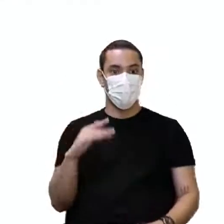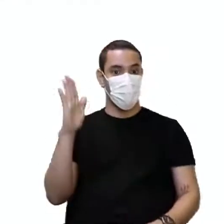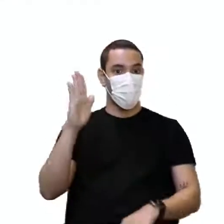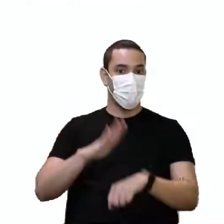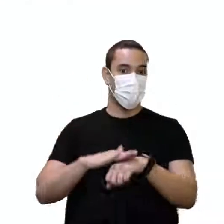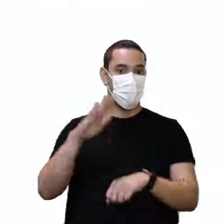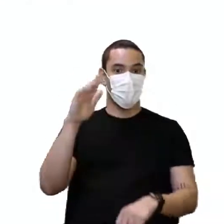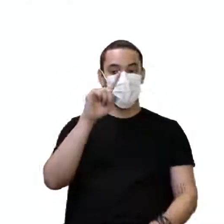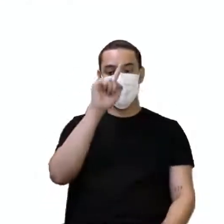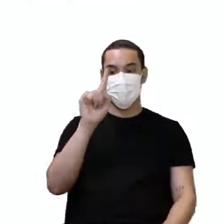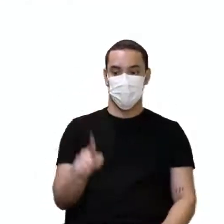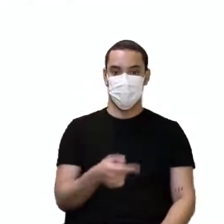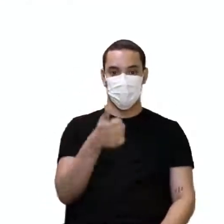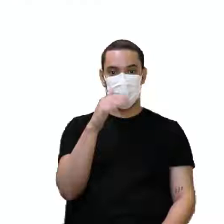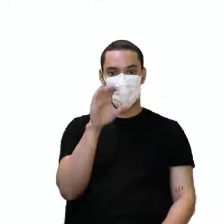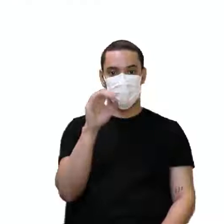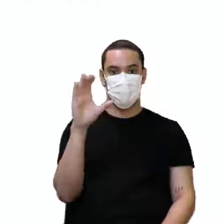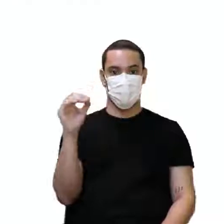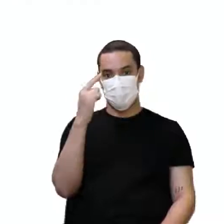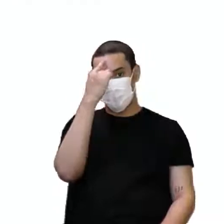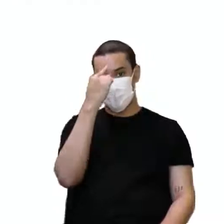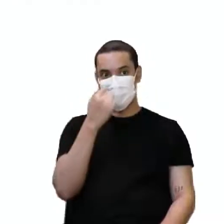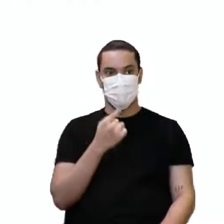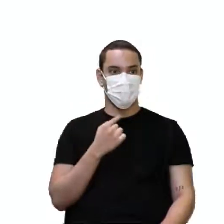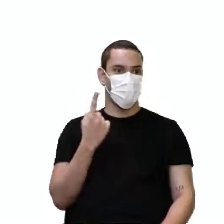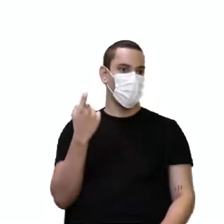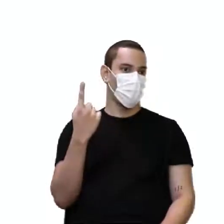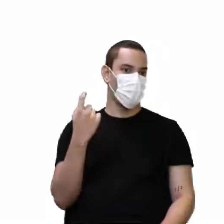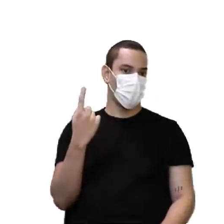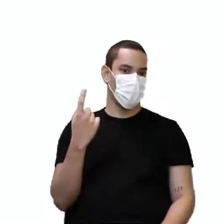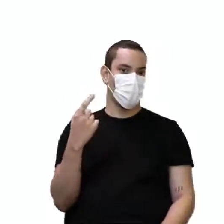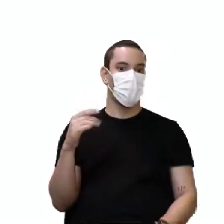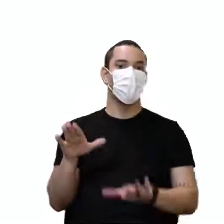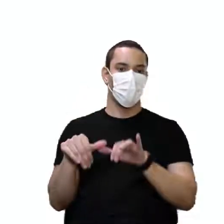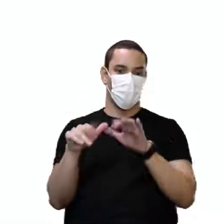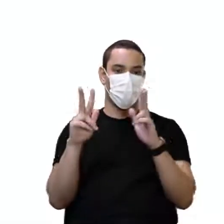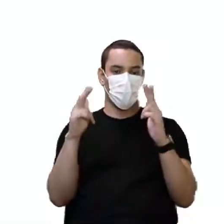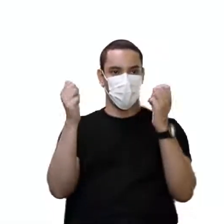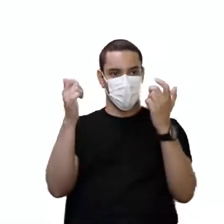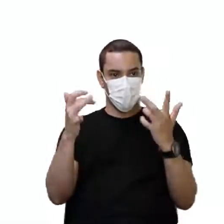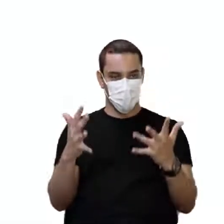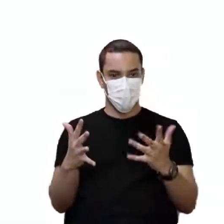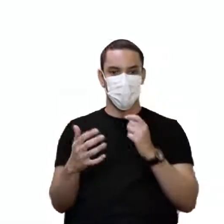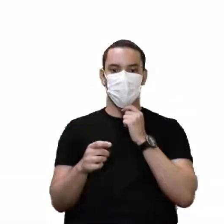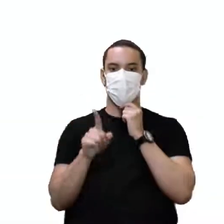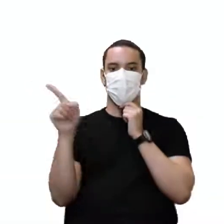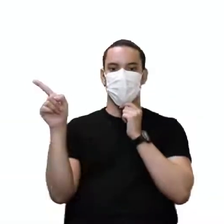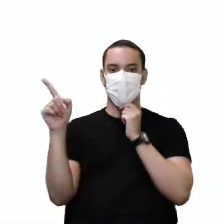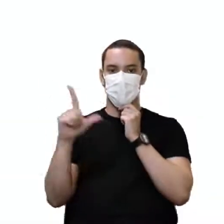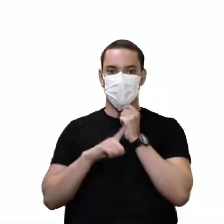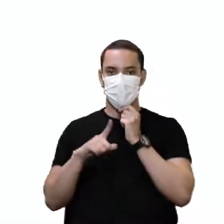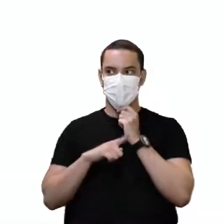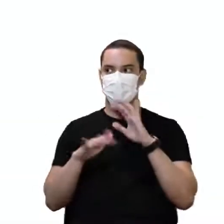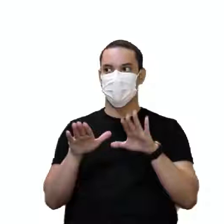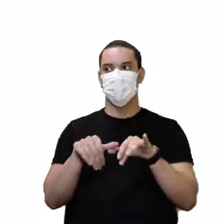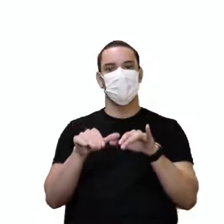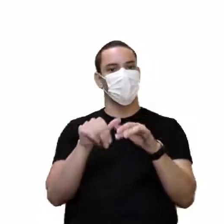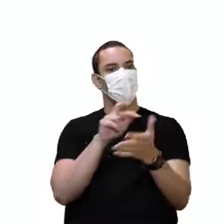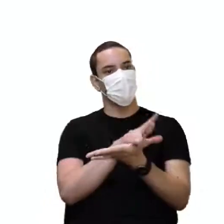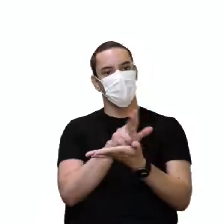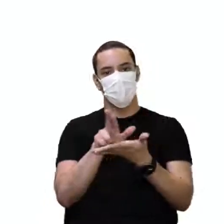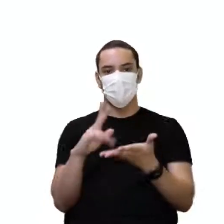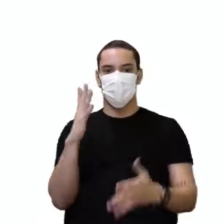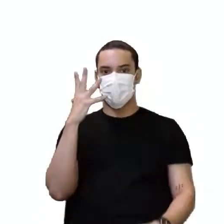mais de 1.100 espécies descritas. São os únicos mamíferos que voam, como nós falamos. E aí nós temos as aves